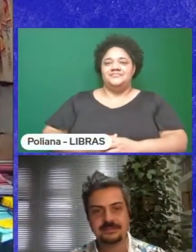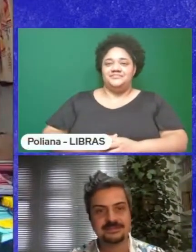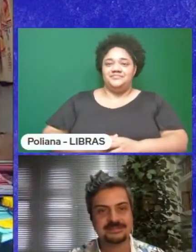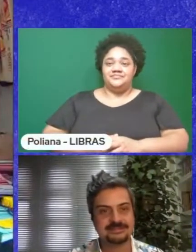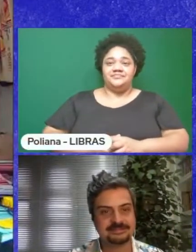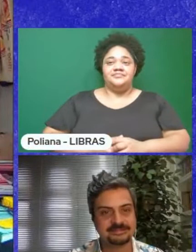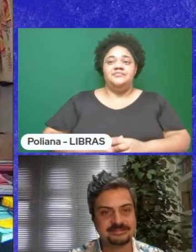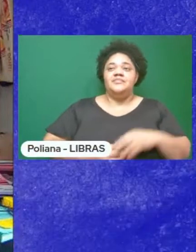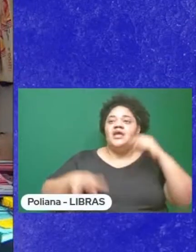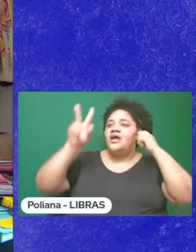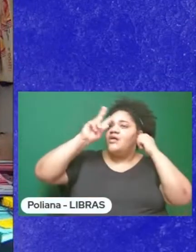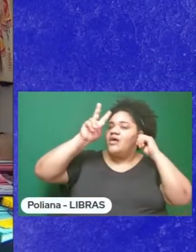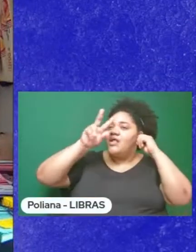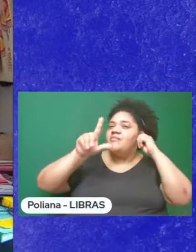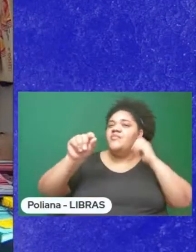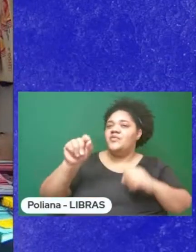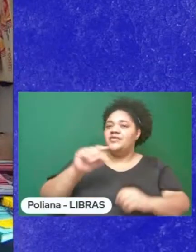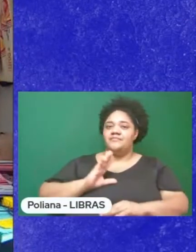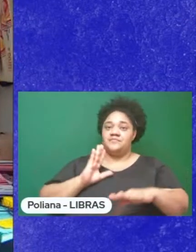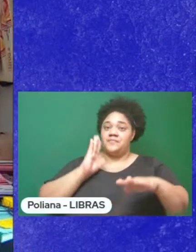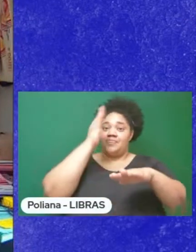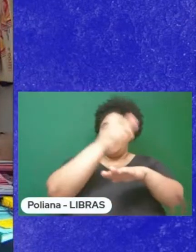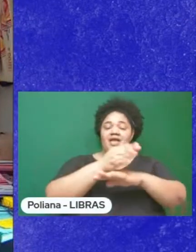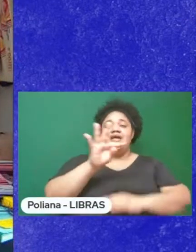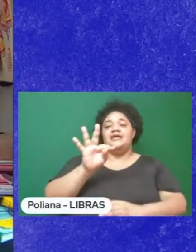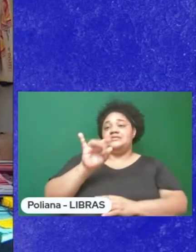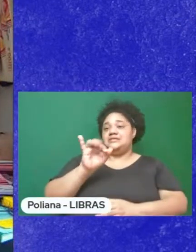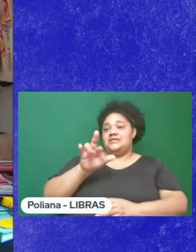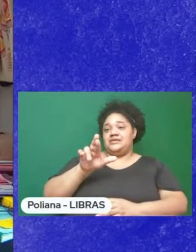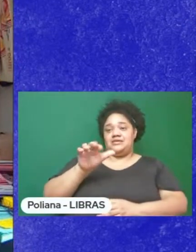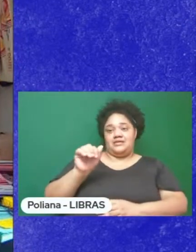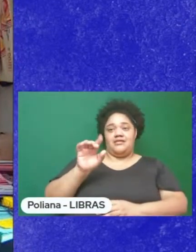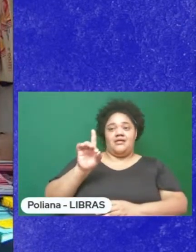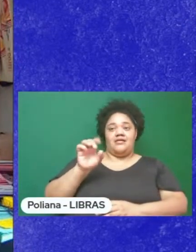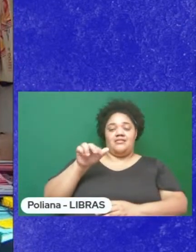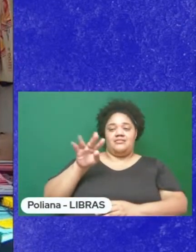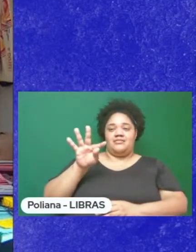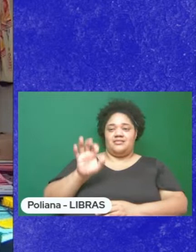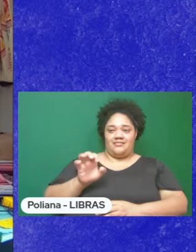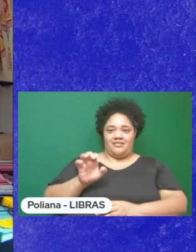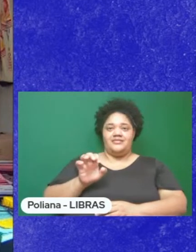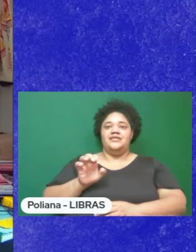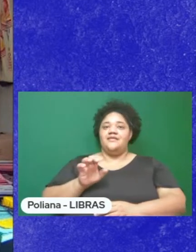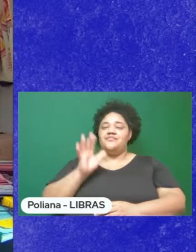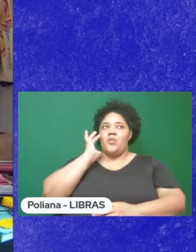Eu me lembro que quando eu estava indo para Tiradentes, eu achava que só eu ia gostar do filme, assim. Jurava que, tipo, não que ia